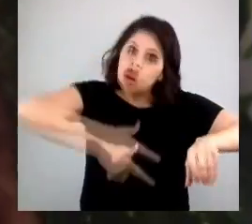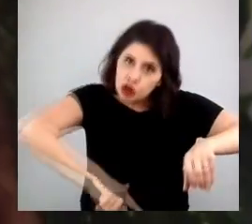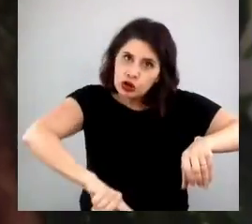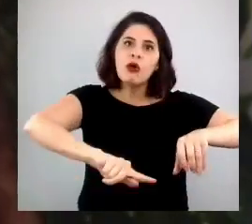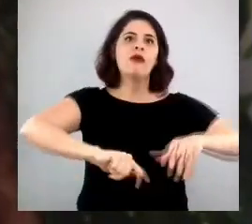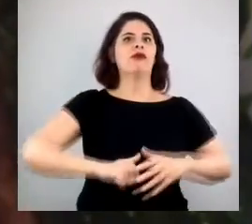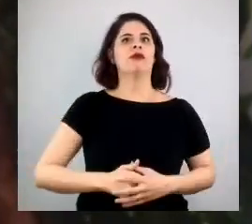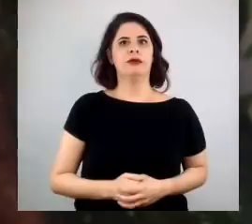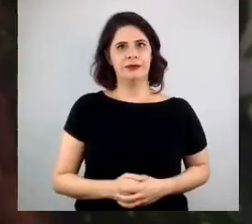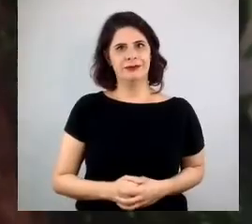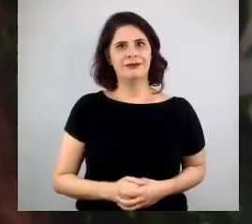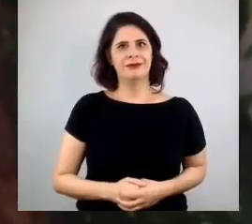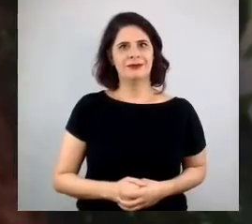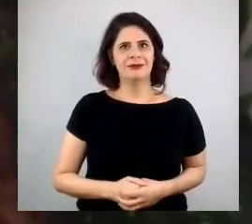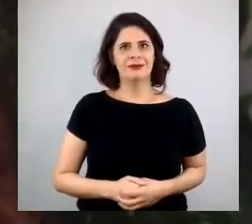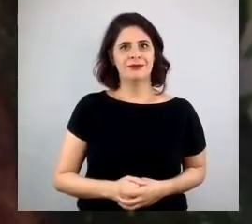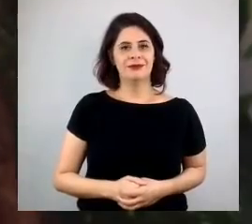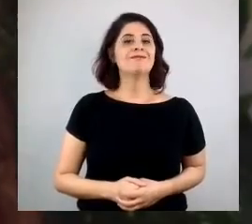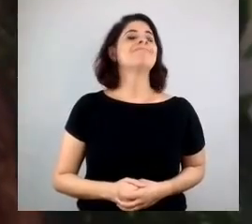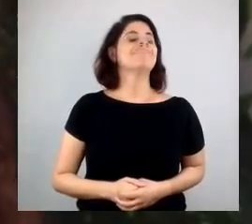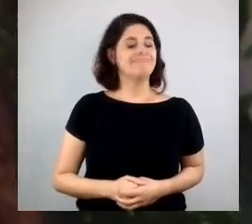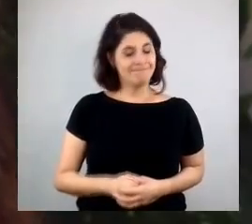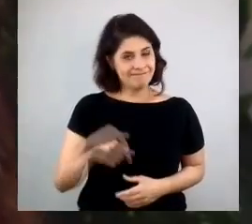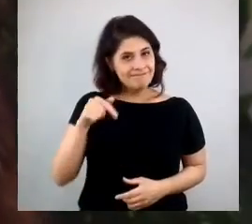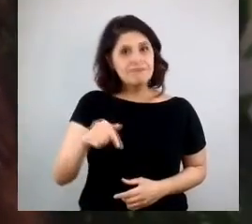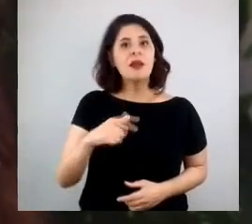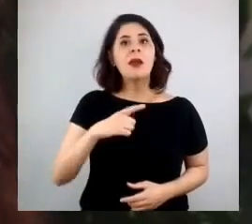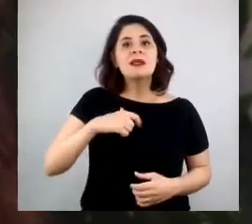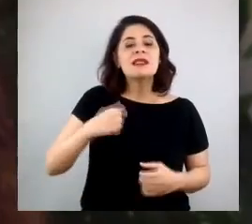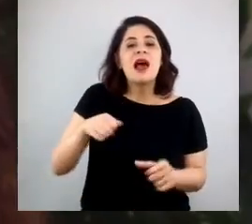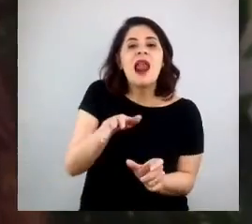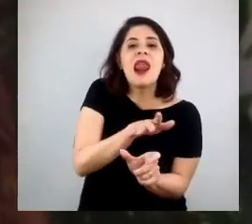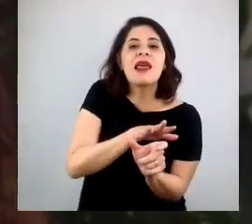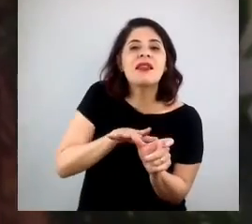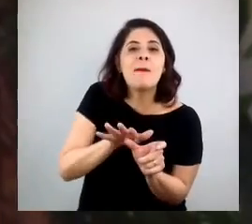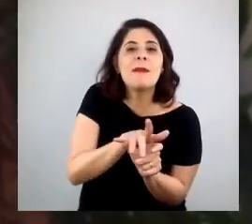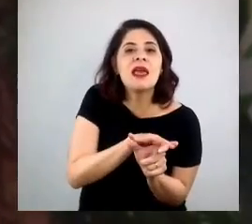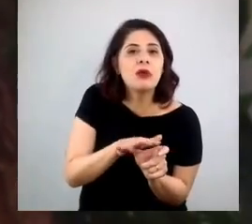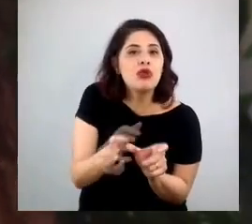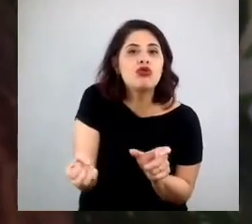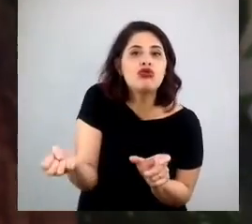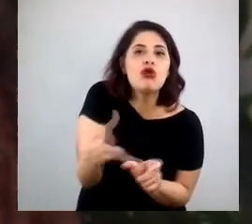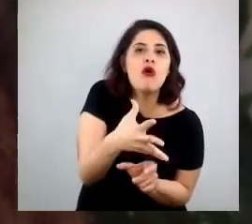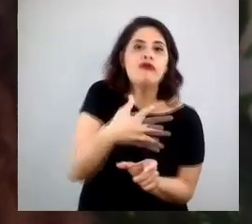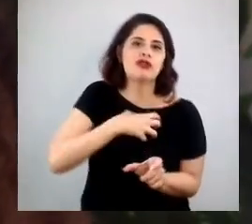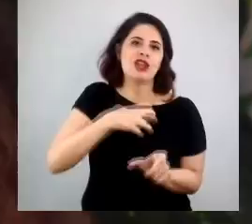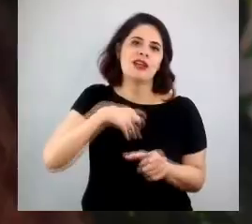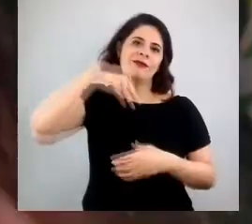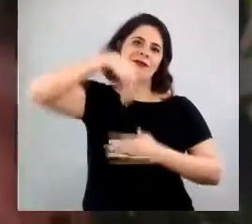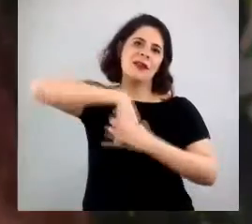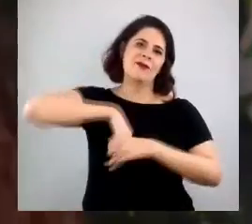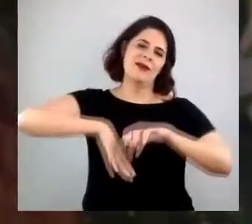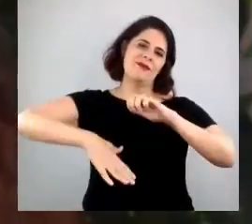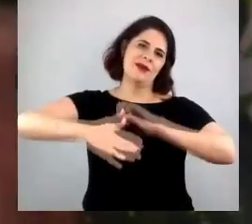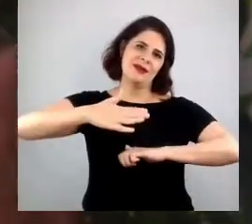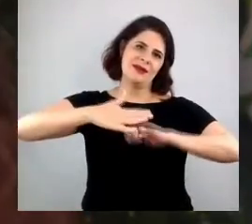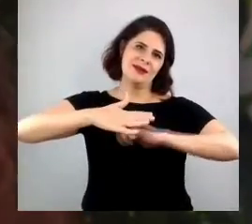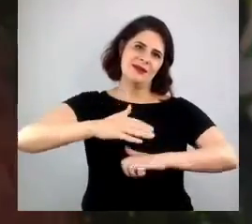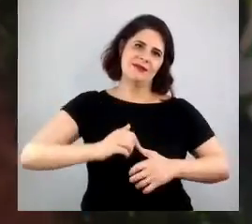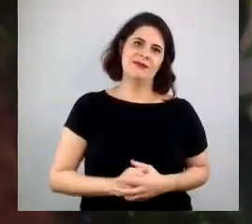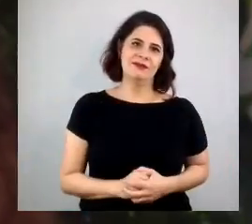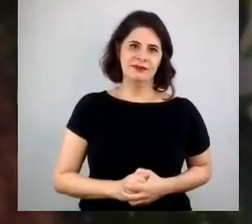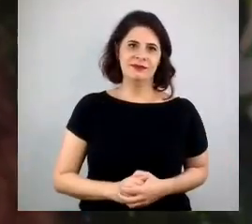Importantíssimo. Ações de letramento interno dentro das empresas. Eu quero